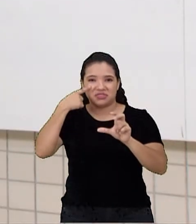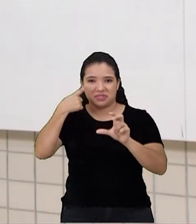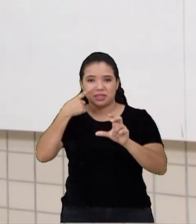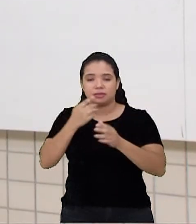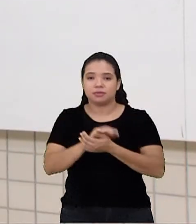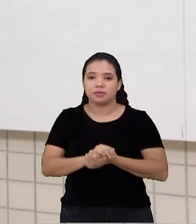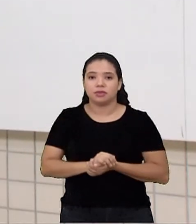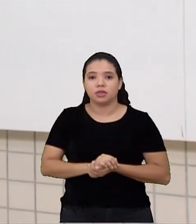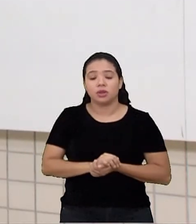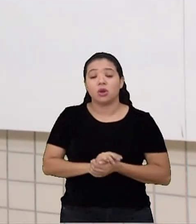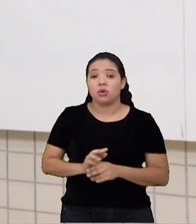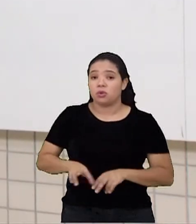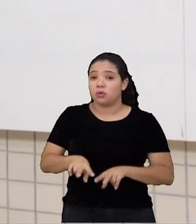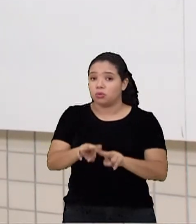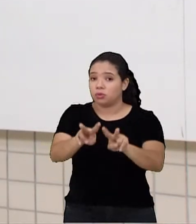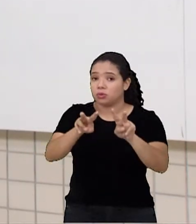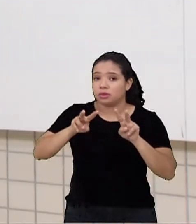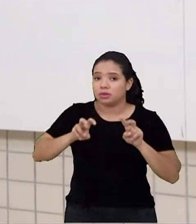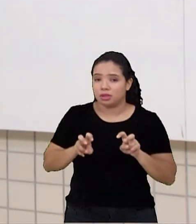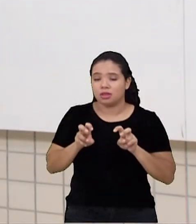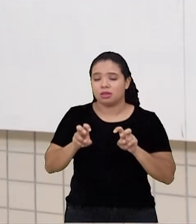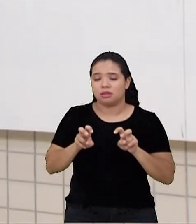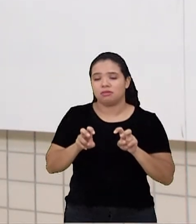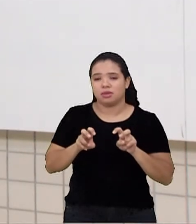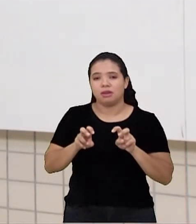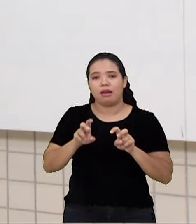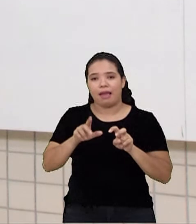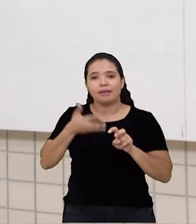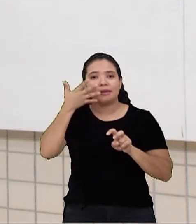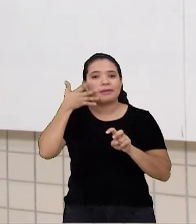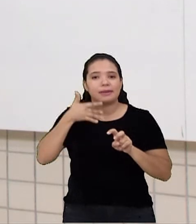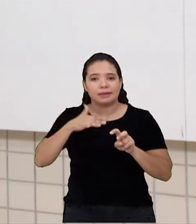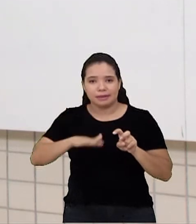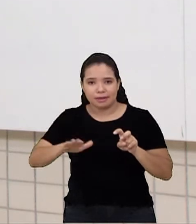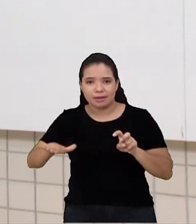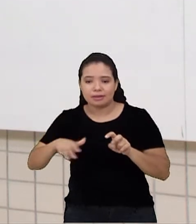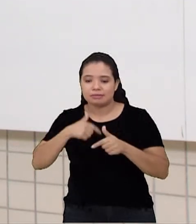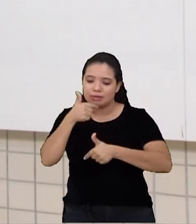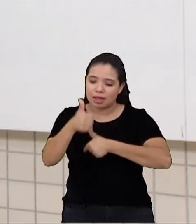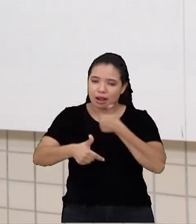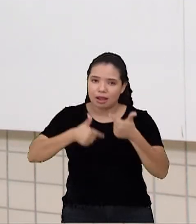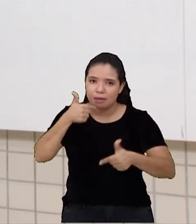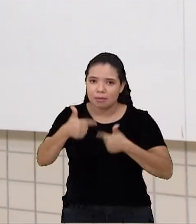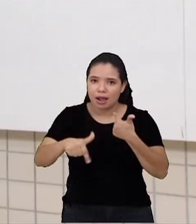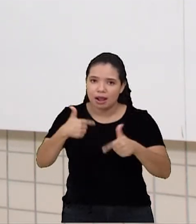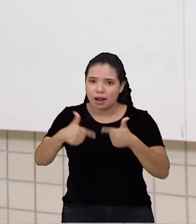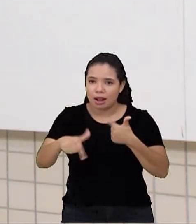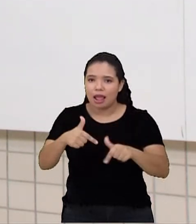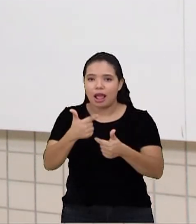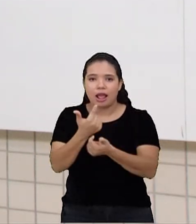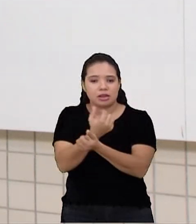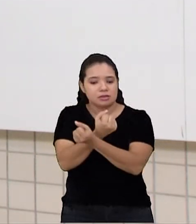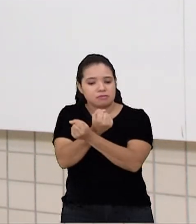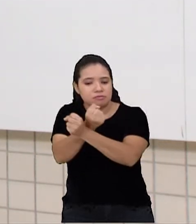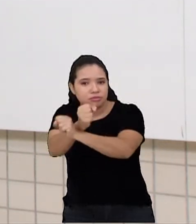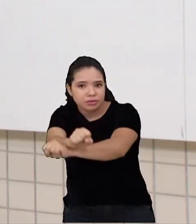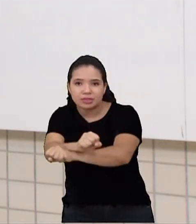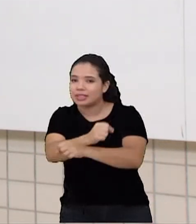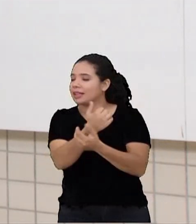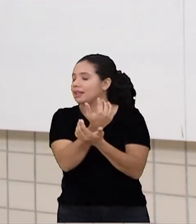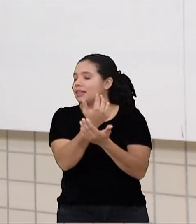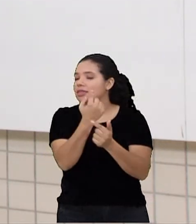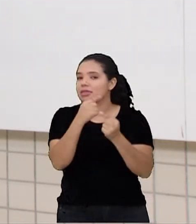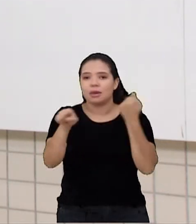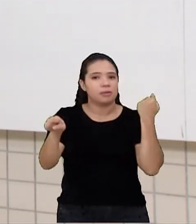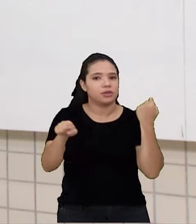de ser atual. Nós sabemos que criança, ela não pode trabalhar, a criança e o adolescente, a não ser na condição